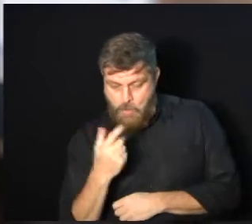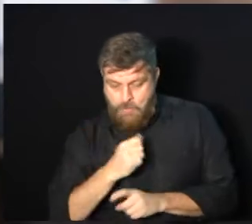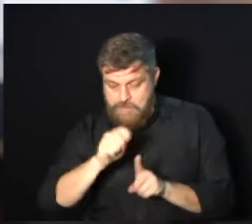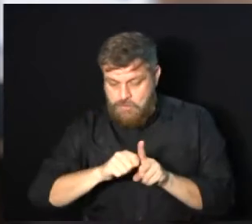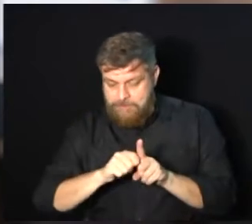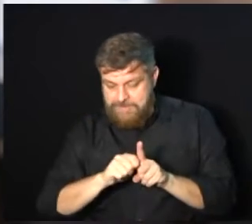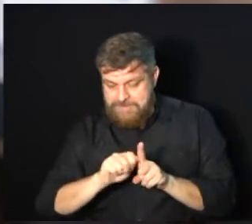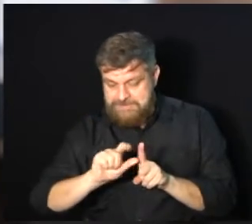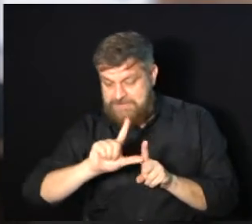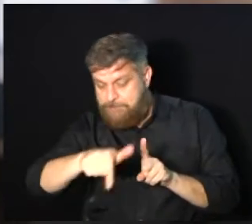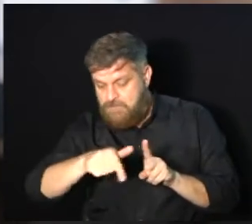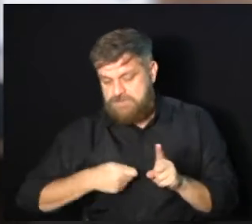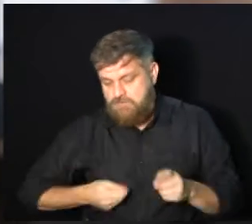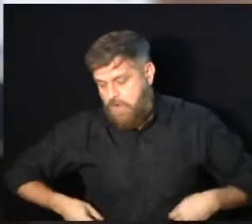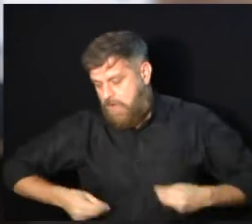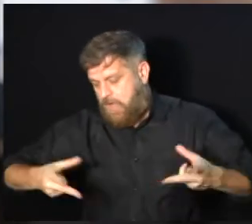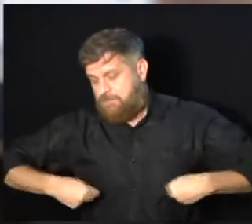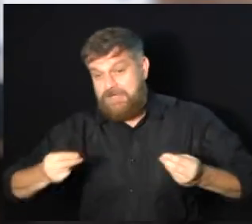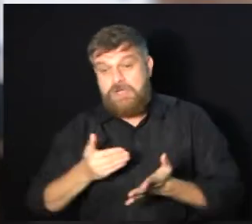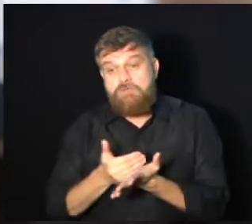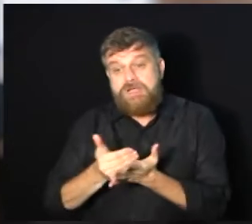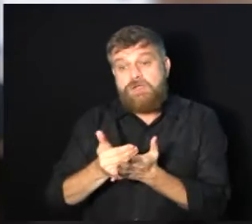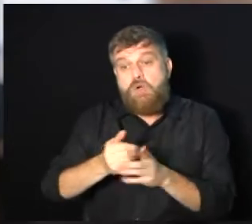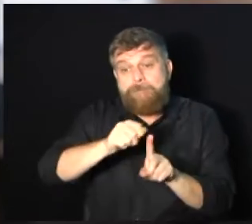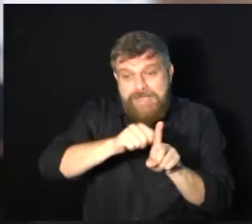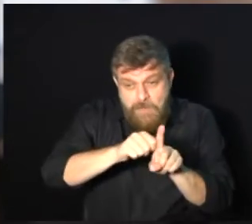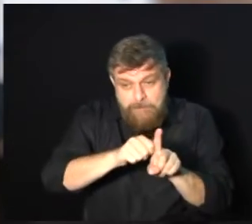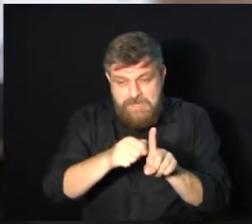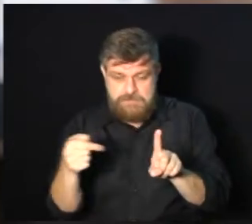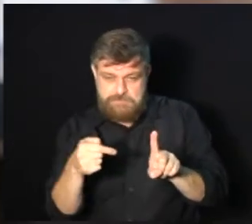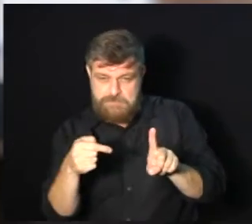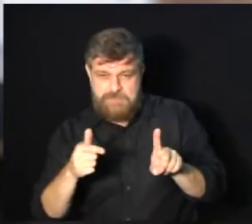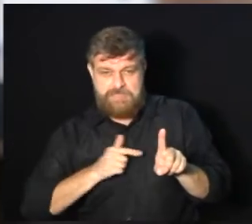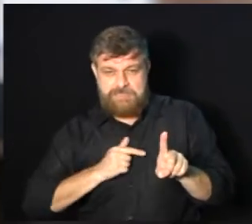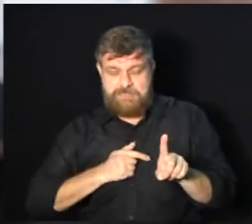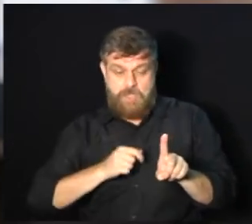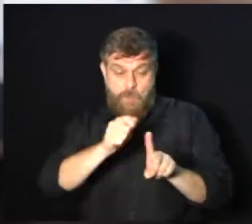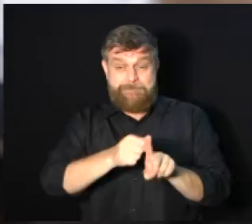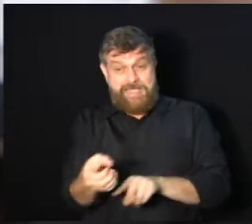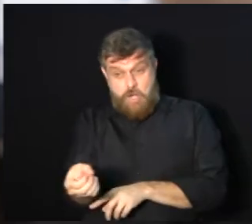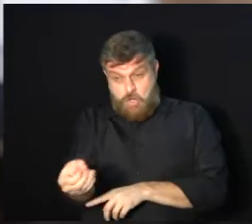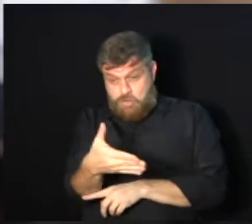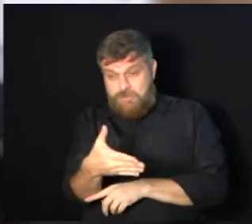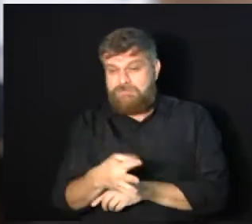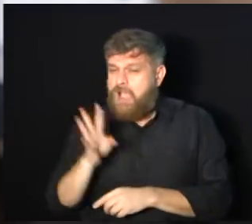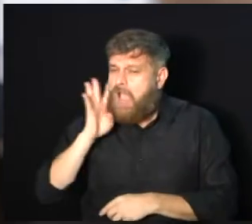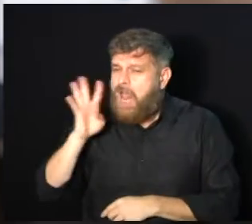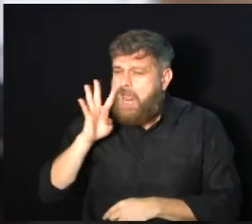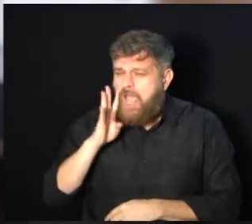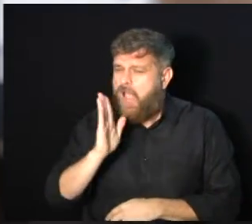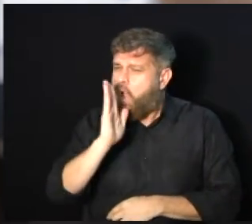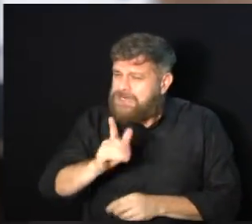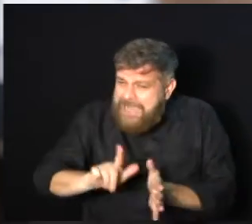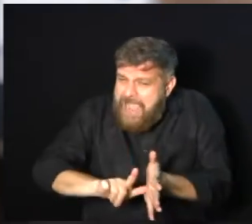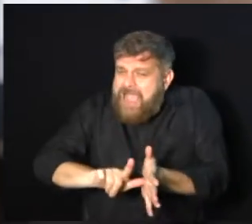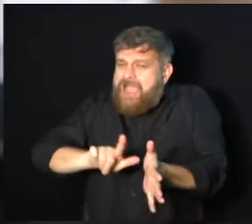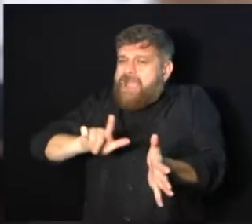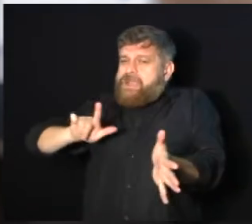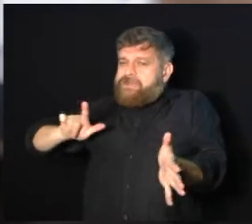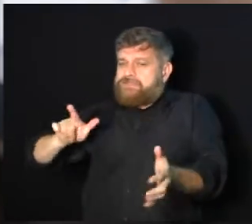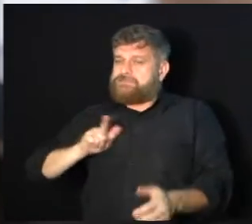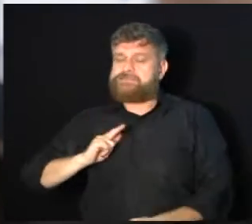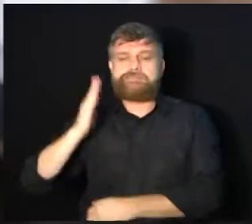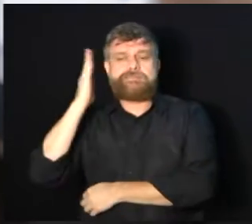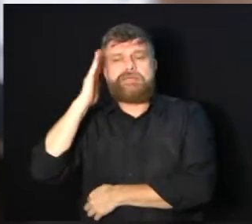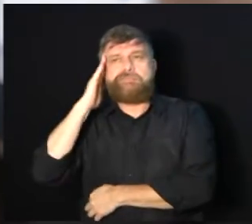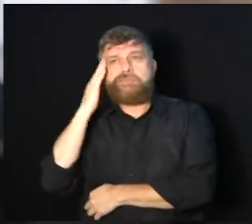mês. Então, quando você inicia o mês, um novo mês, seria legal você já ter uma diretriz